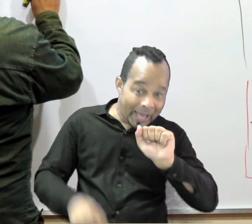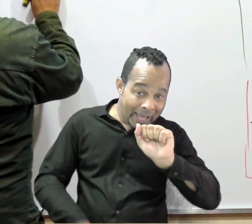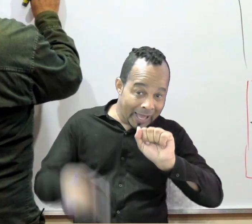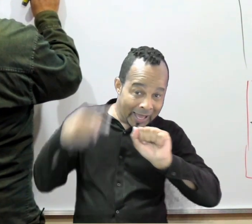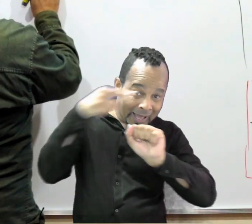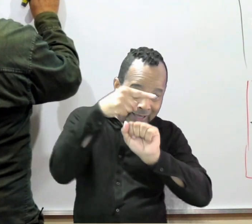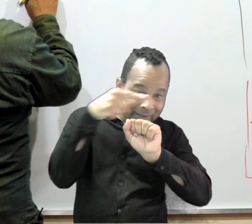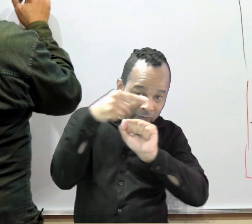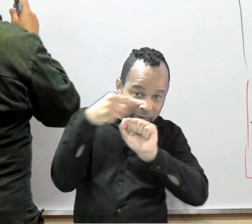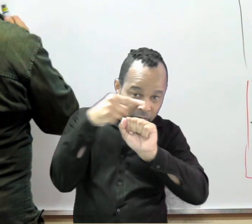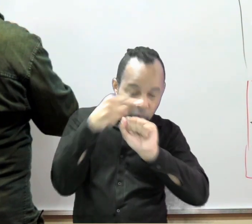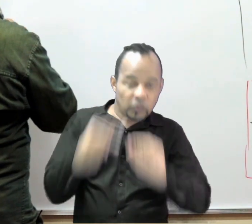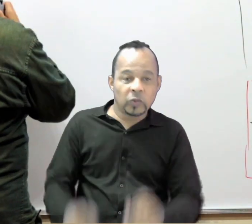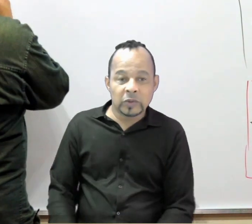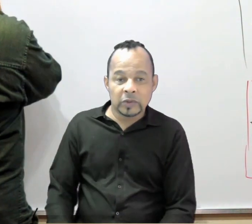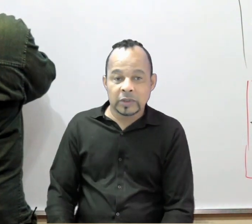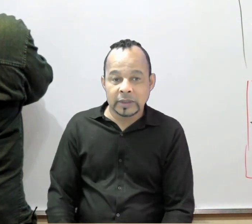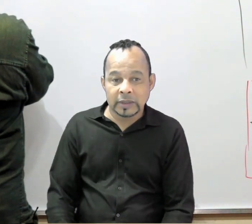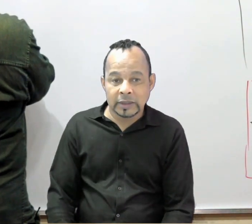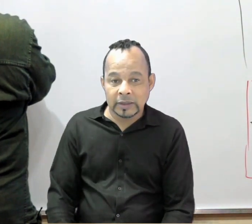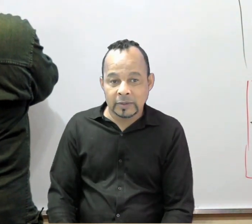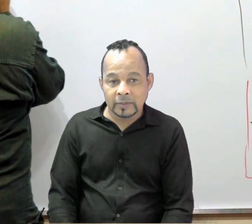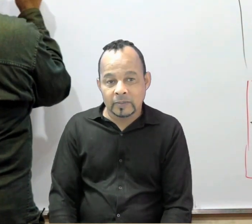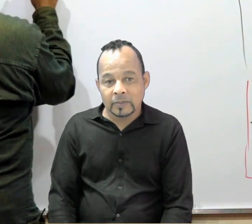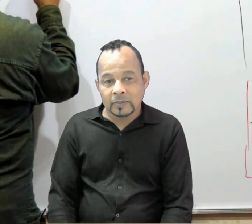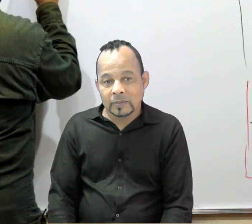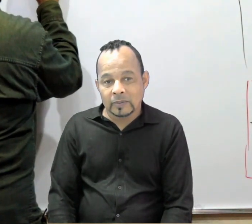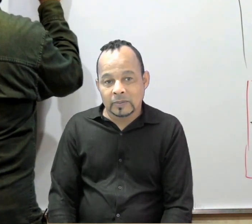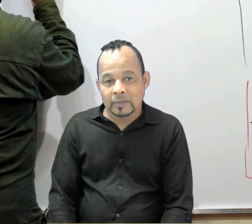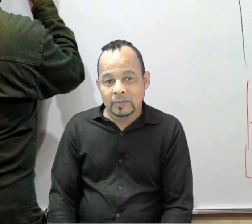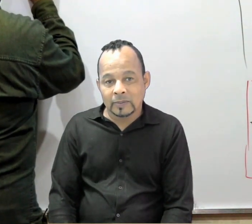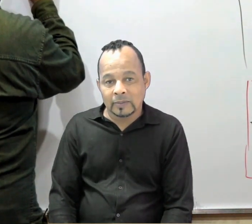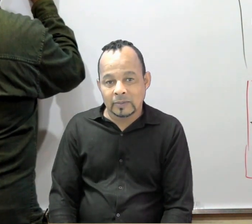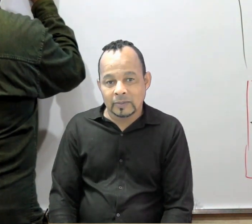está aqui, ó. Ele tem 3 para x